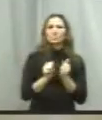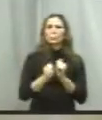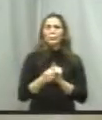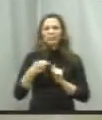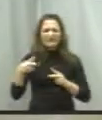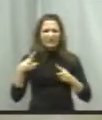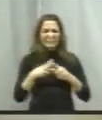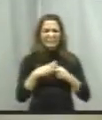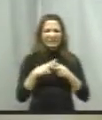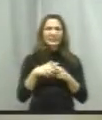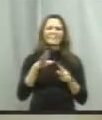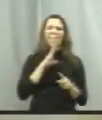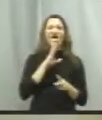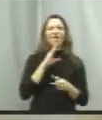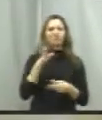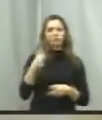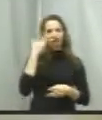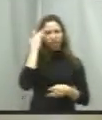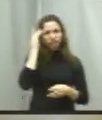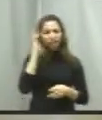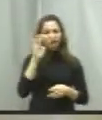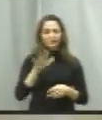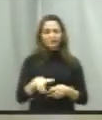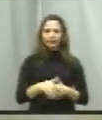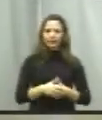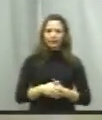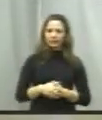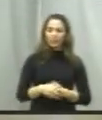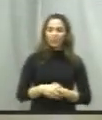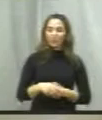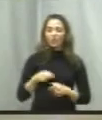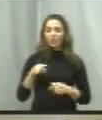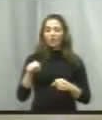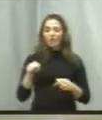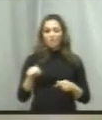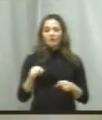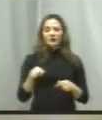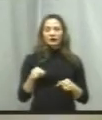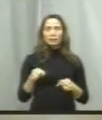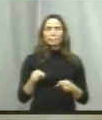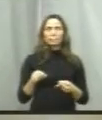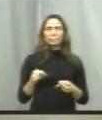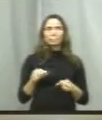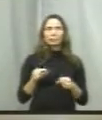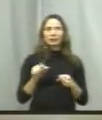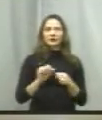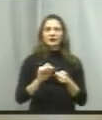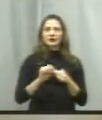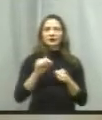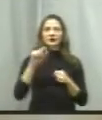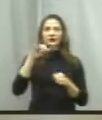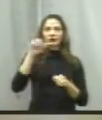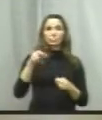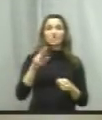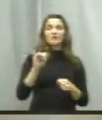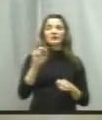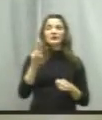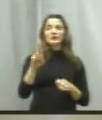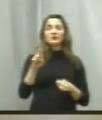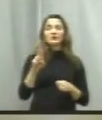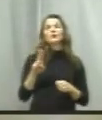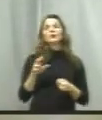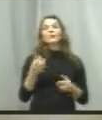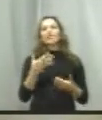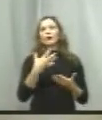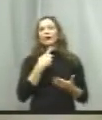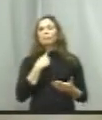não. Eu sei que você briga por isso. Mas você não pode dar essa enquadrada igual eu estou dando aqui hoje. Igual o Jair Martinelli. Então, eu gostaria muito de